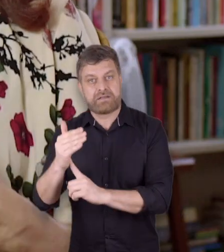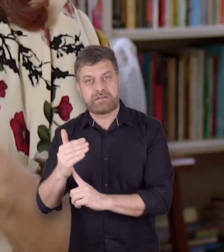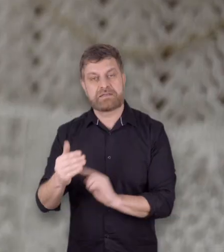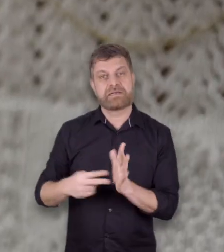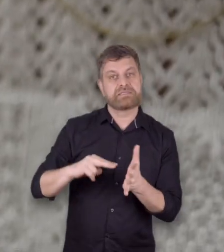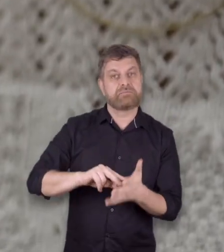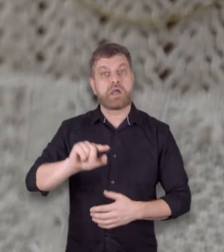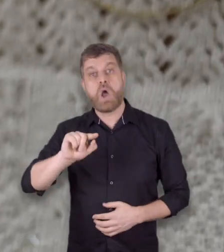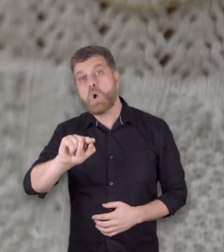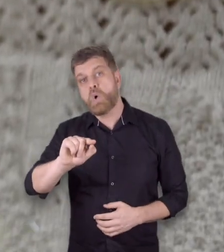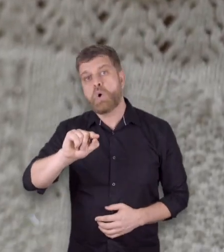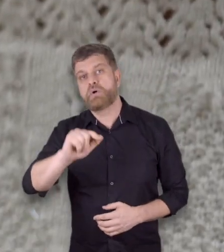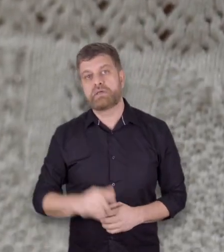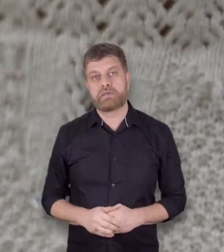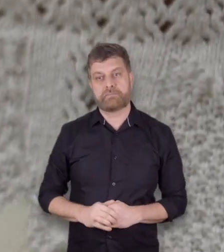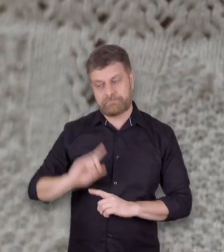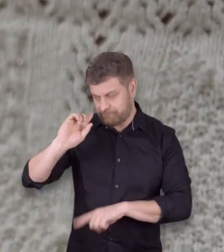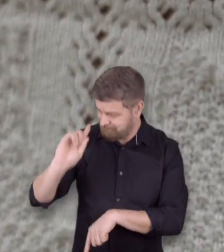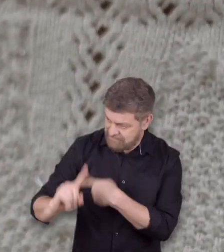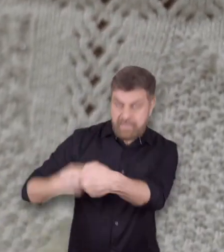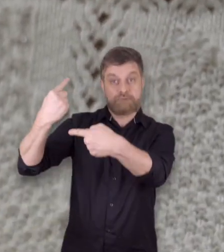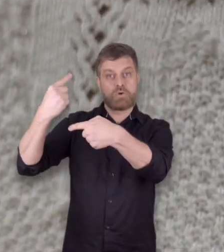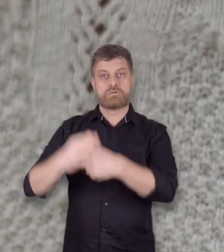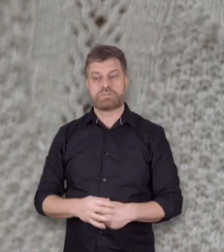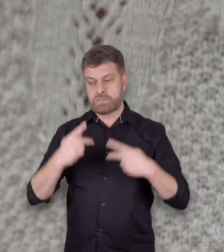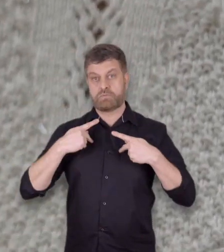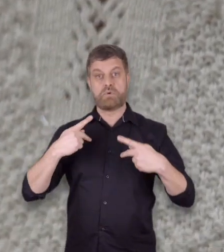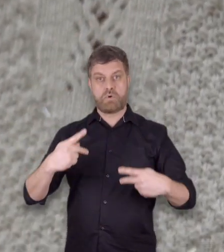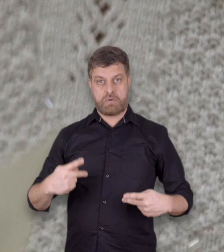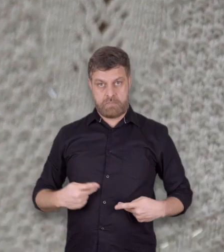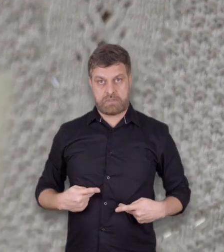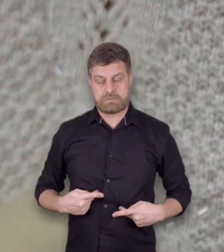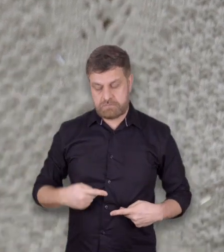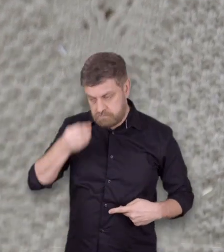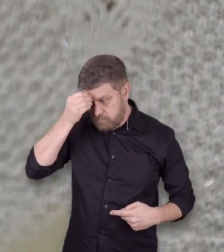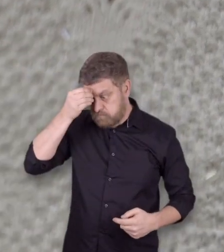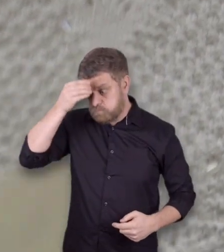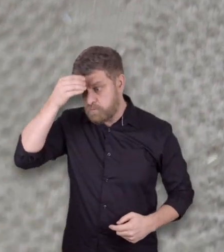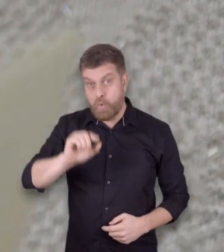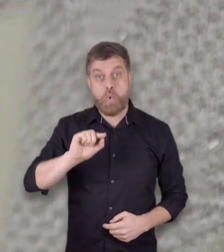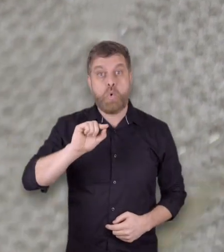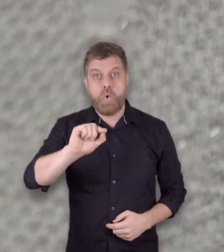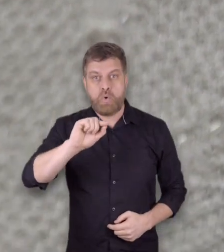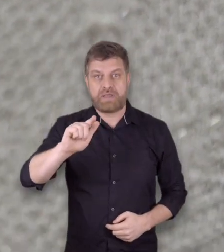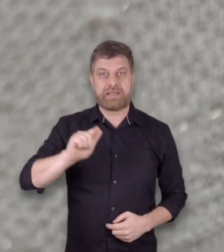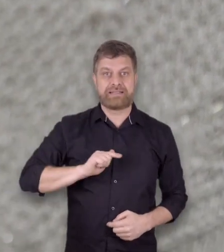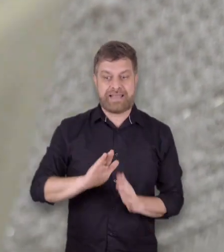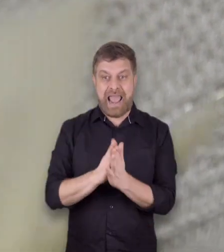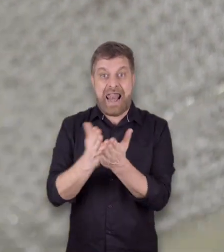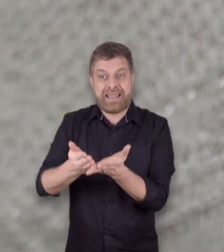significa também um avanço evolutivo da espécie e dos sapiens, que foi a Revolução